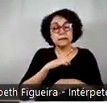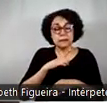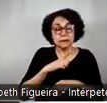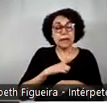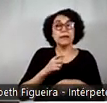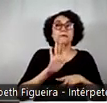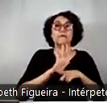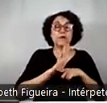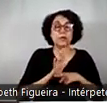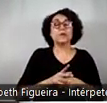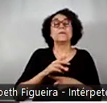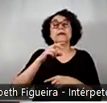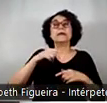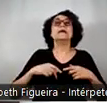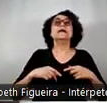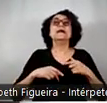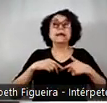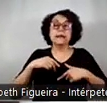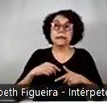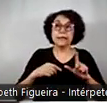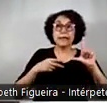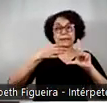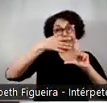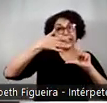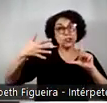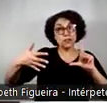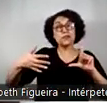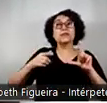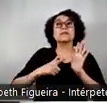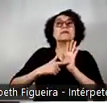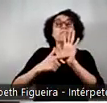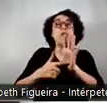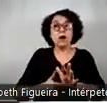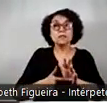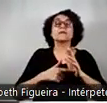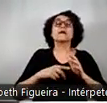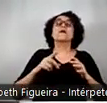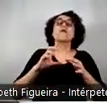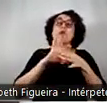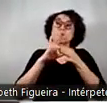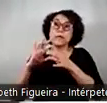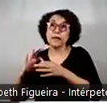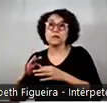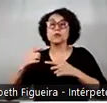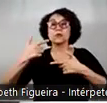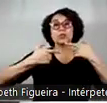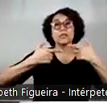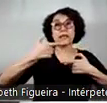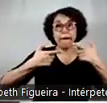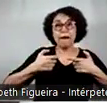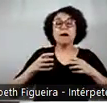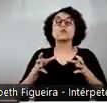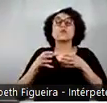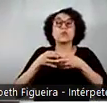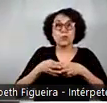ele conta um pouco desse contexto, né, de guerra, né, e migração das pessoas sírias para outros